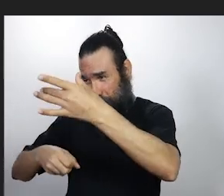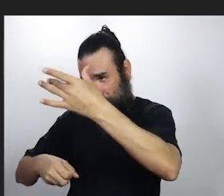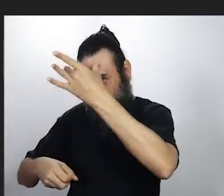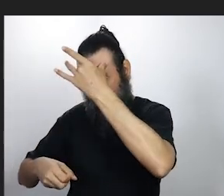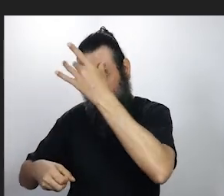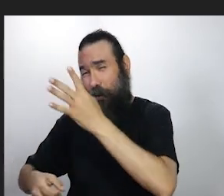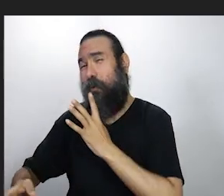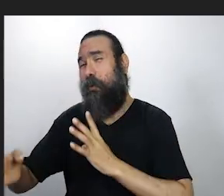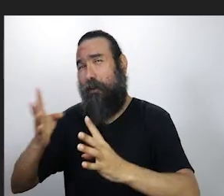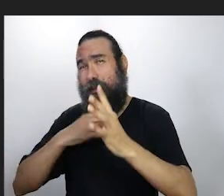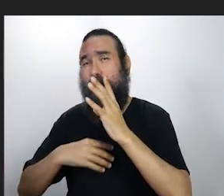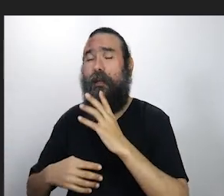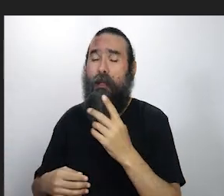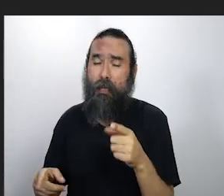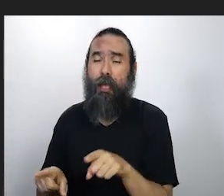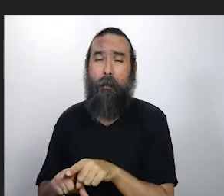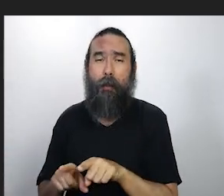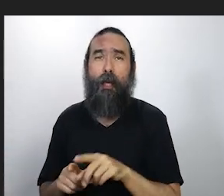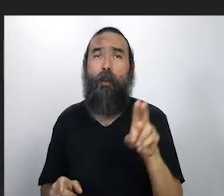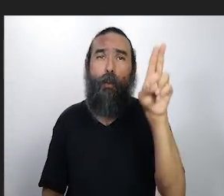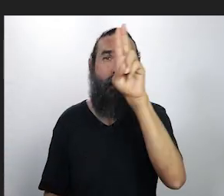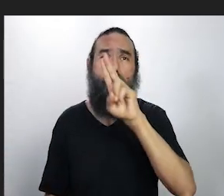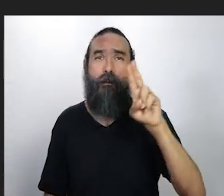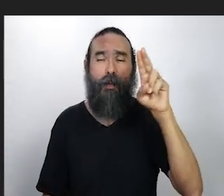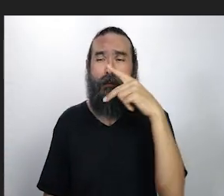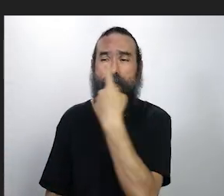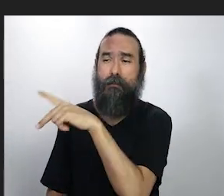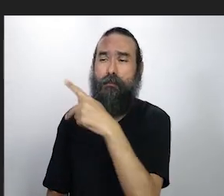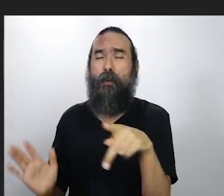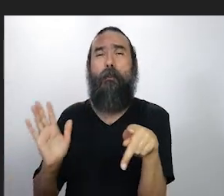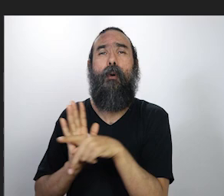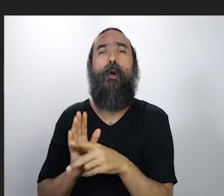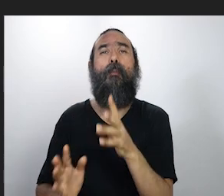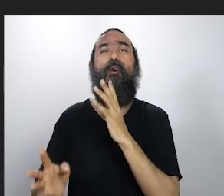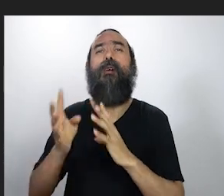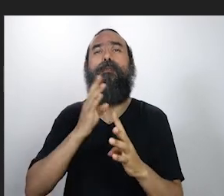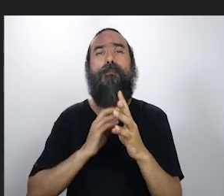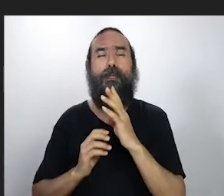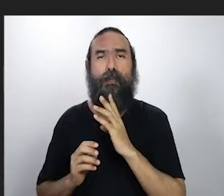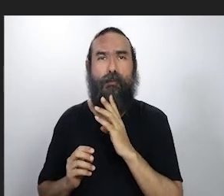raiz. Enfim, então, hoje eu invisto...